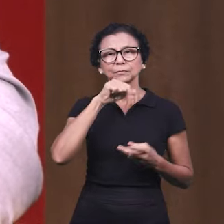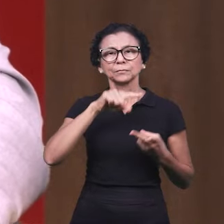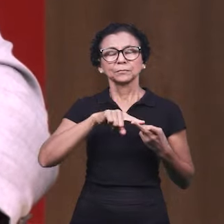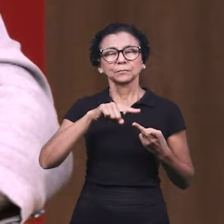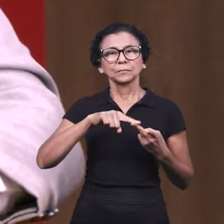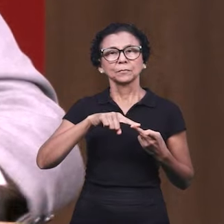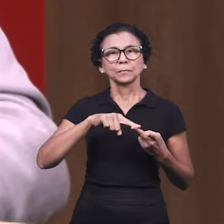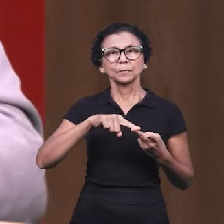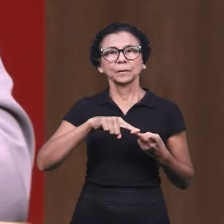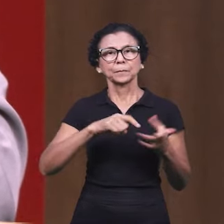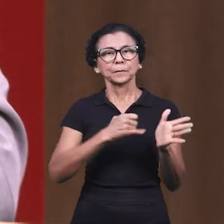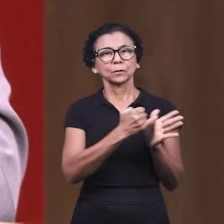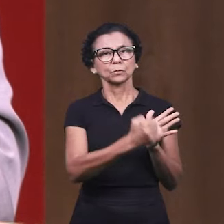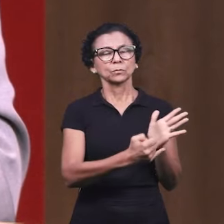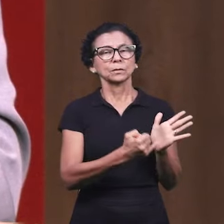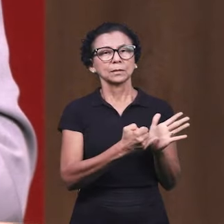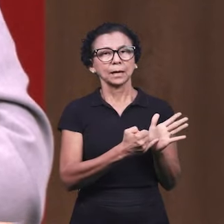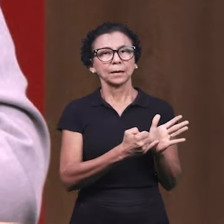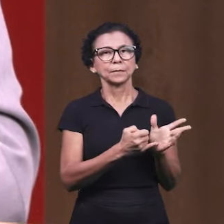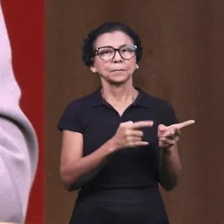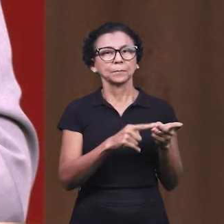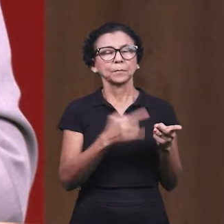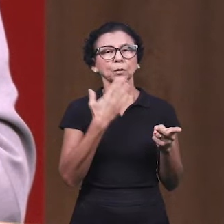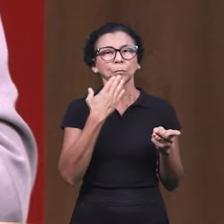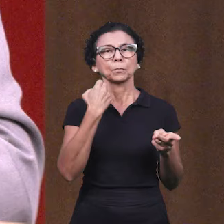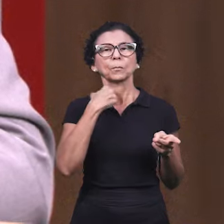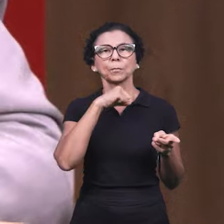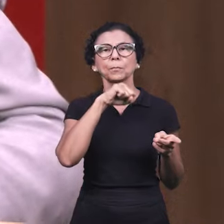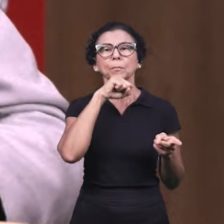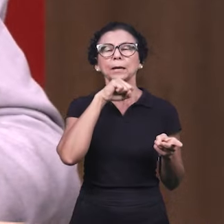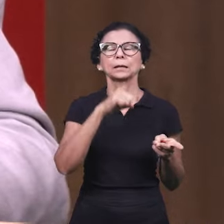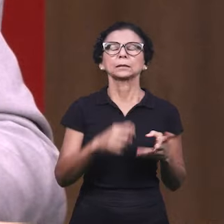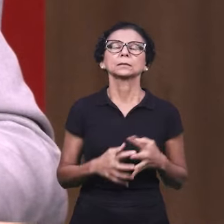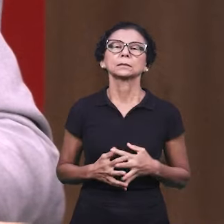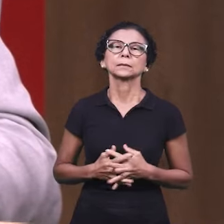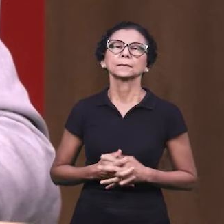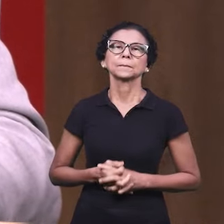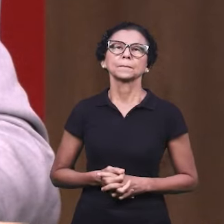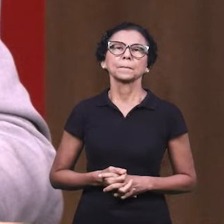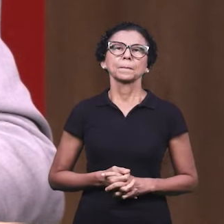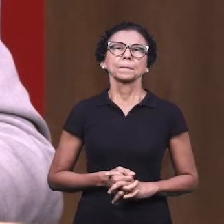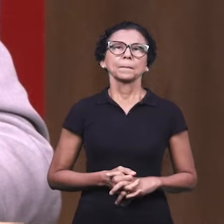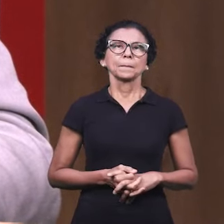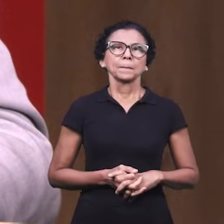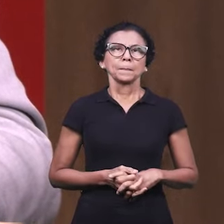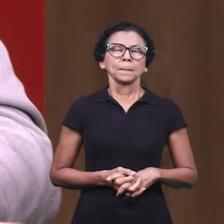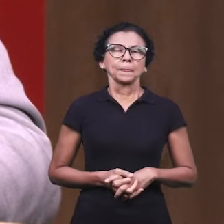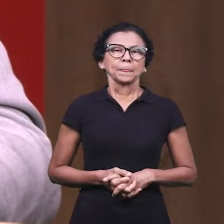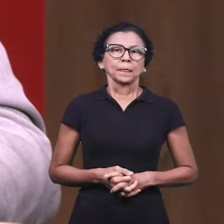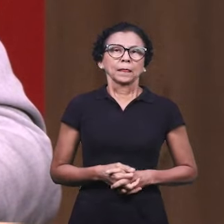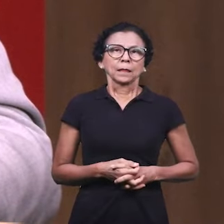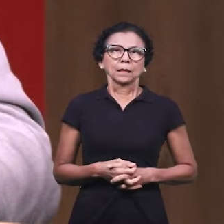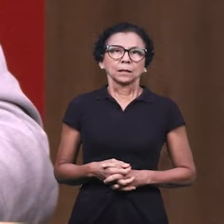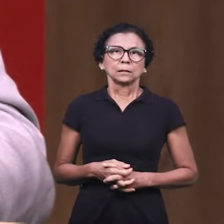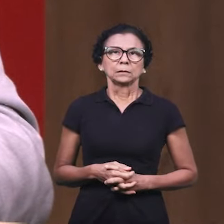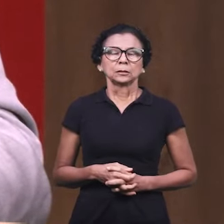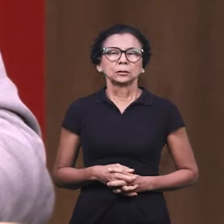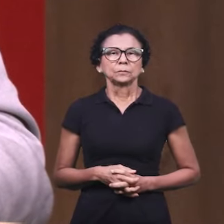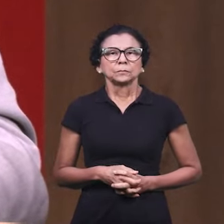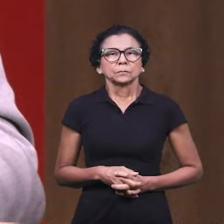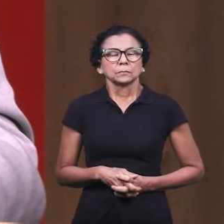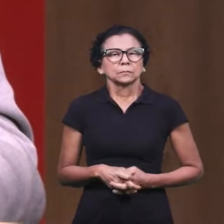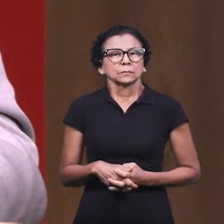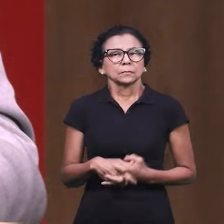eh dentro de um de um processo de compreensão uma situação de necessidade de compreensão de parte a